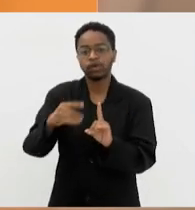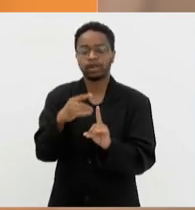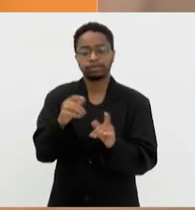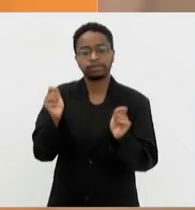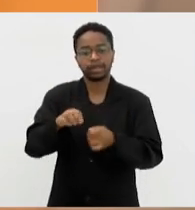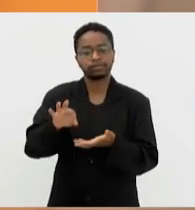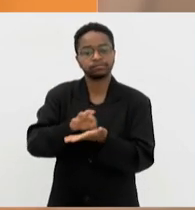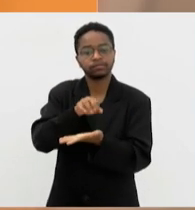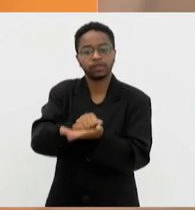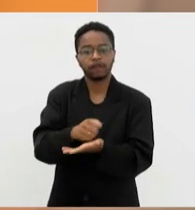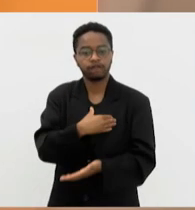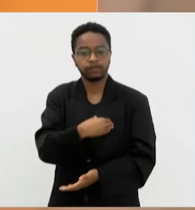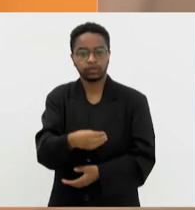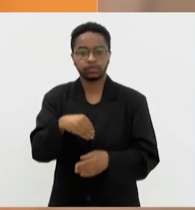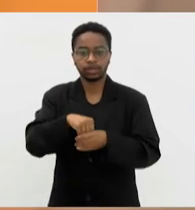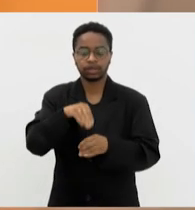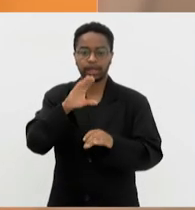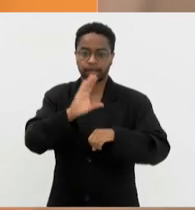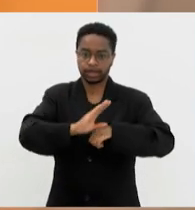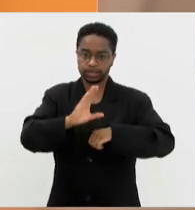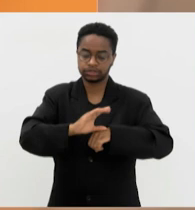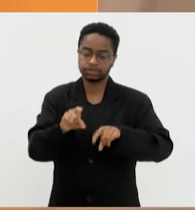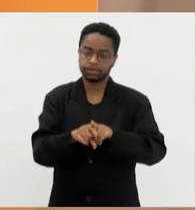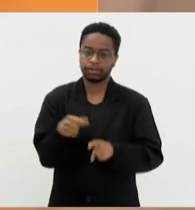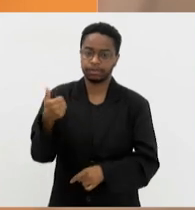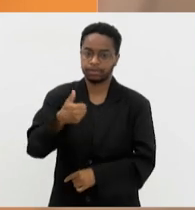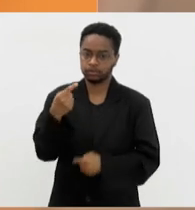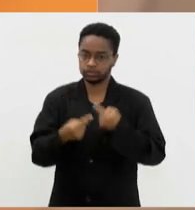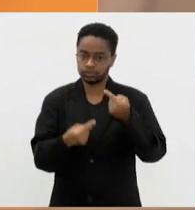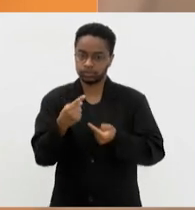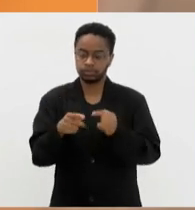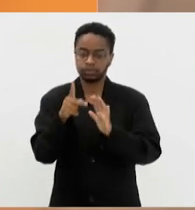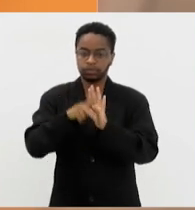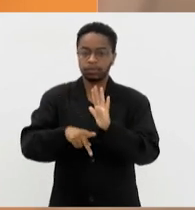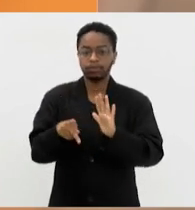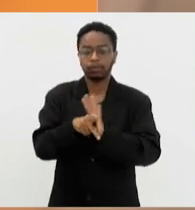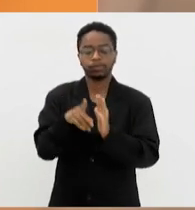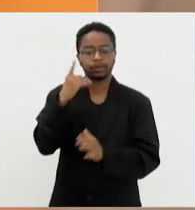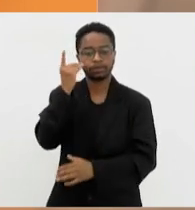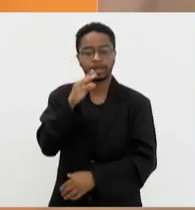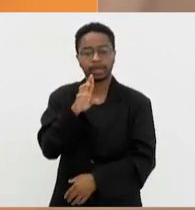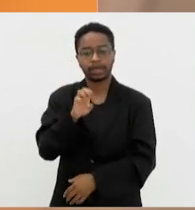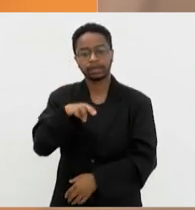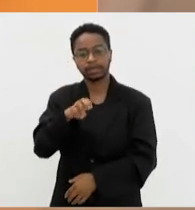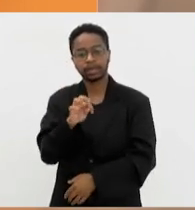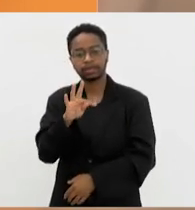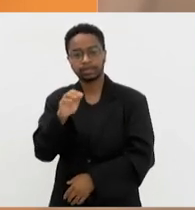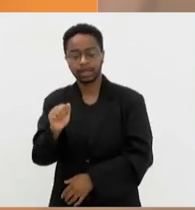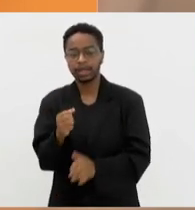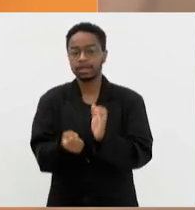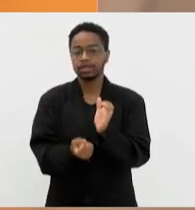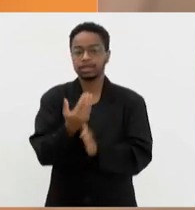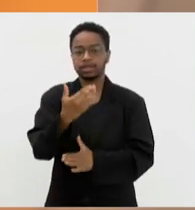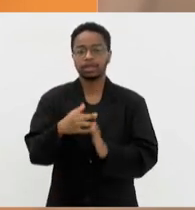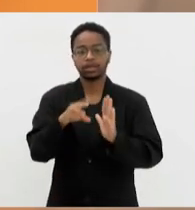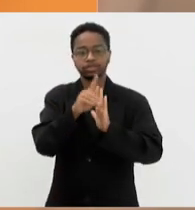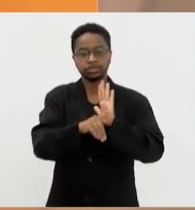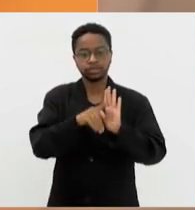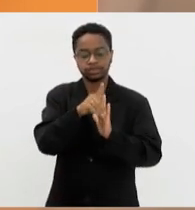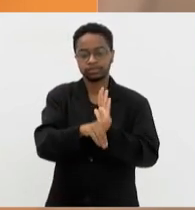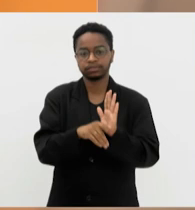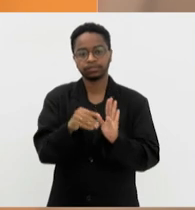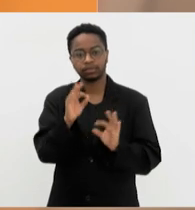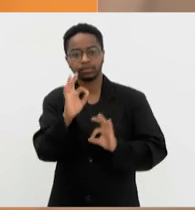creches. Em primeira discussão, projeto da deputada Renata Souza, que estabelece diretrizes para